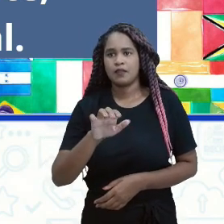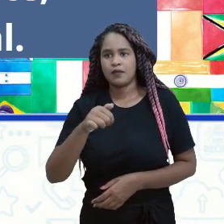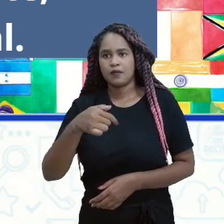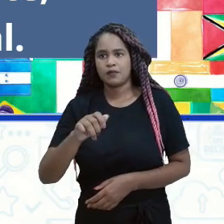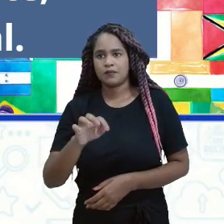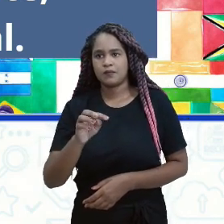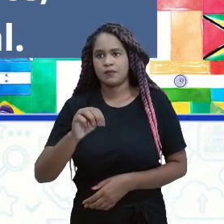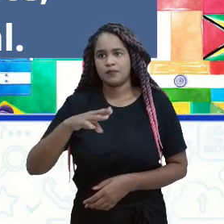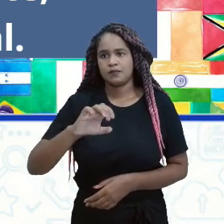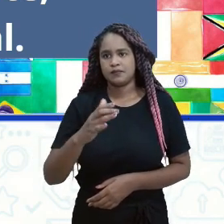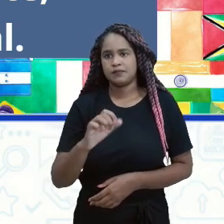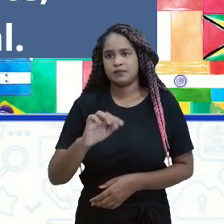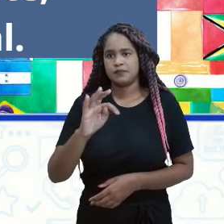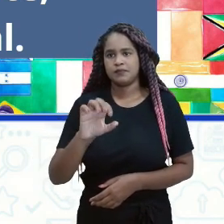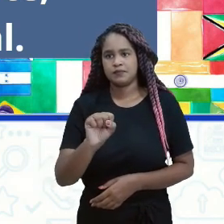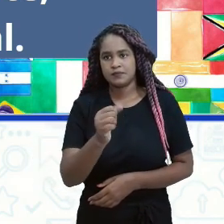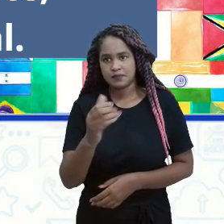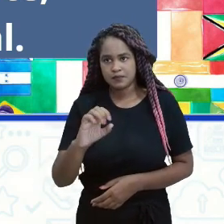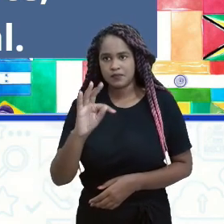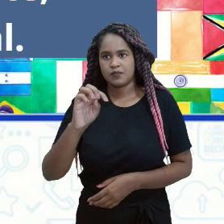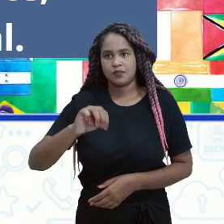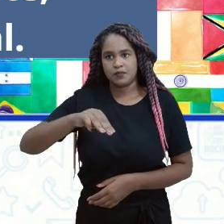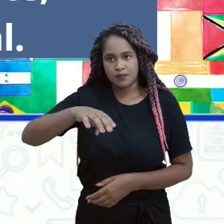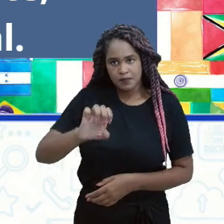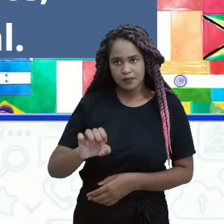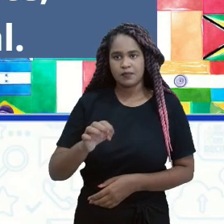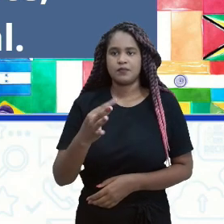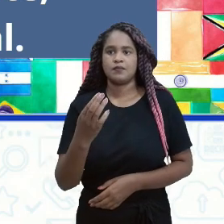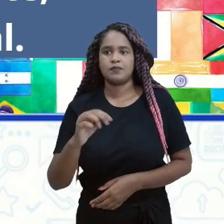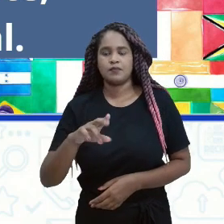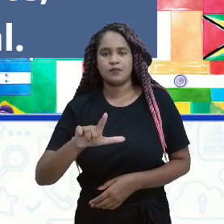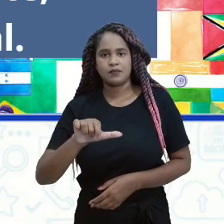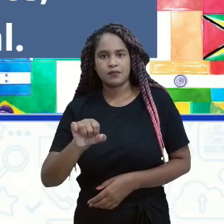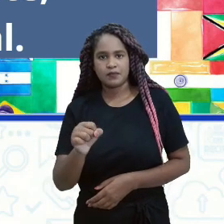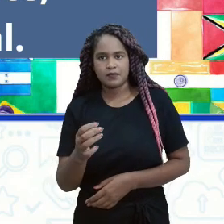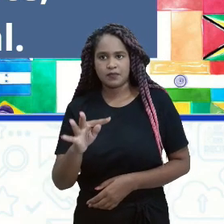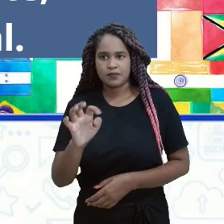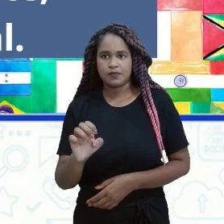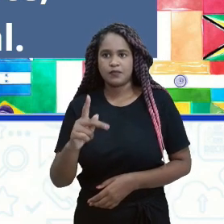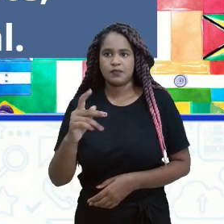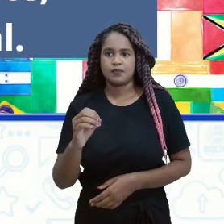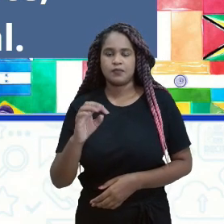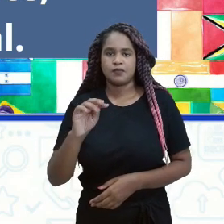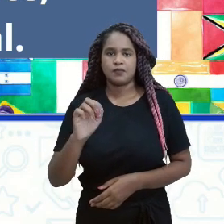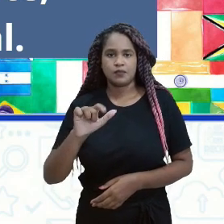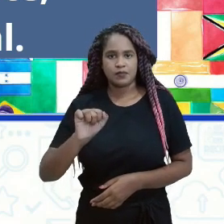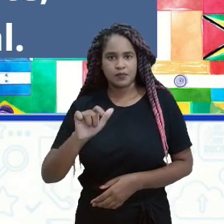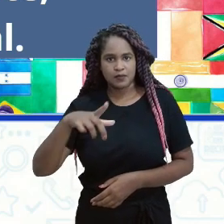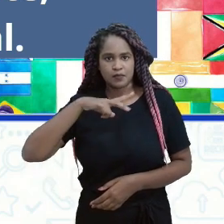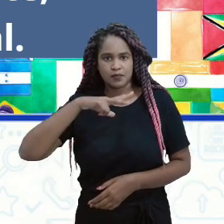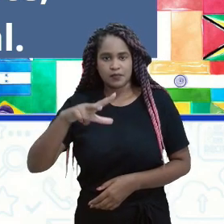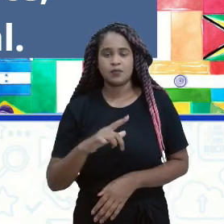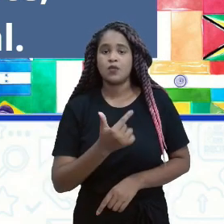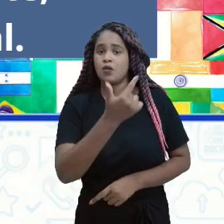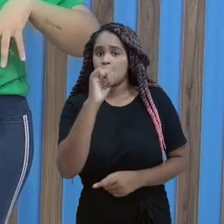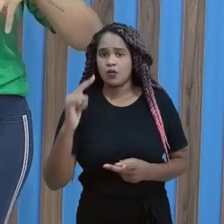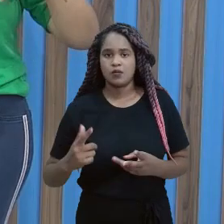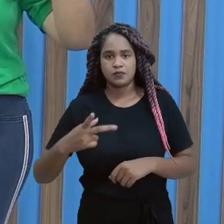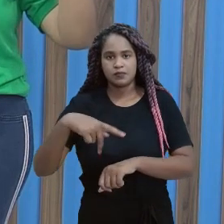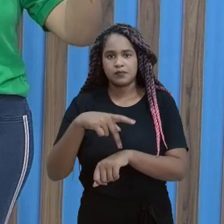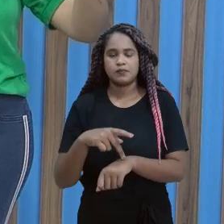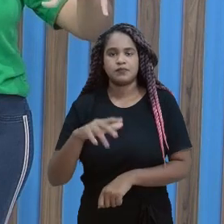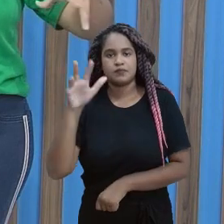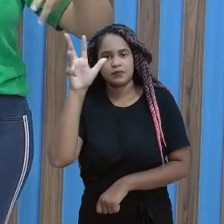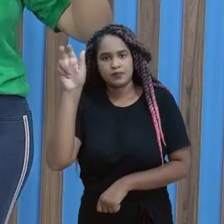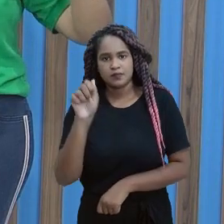Príncipe, Timor-Leste e Portugal. Tirando o Brasil e Portugal, os outros países são países africanos, tá certo? Que